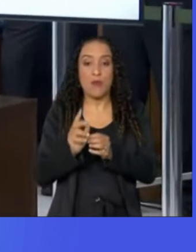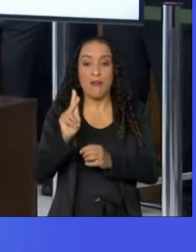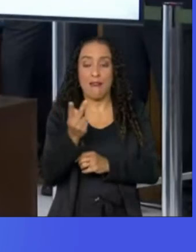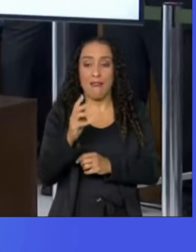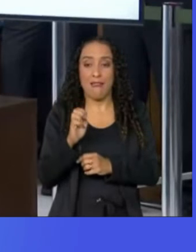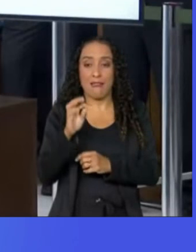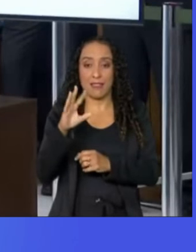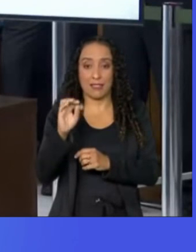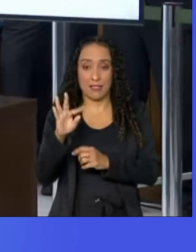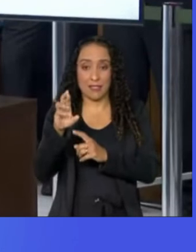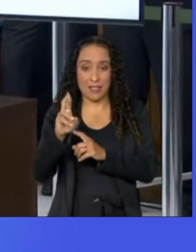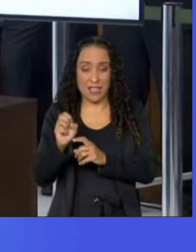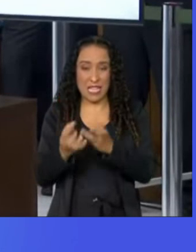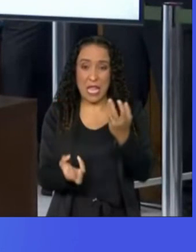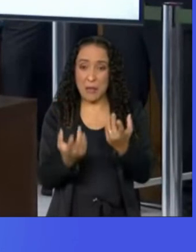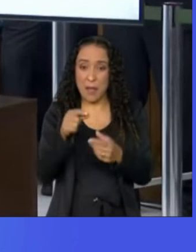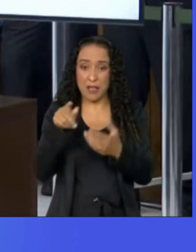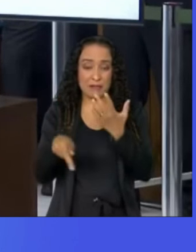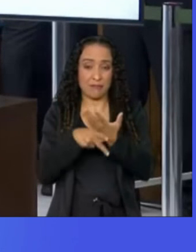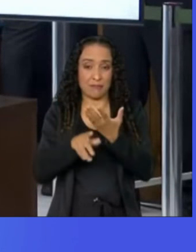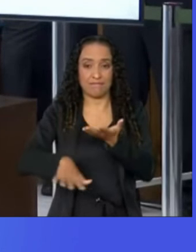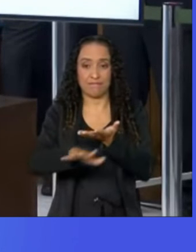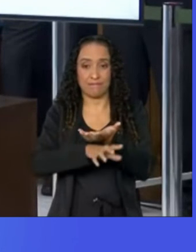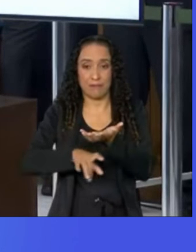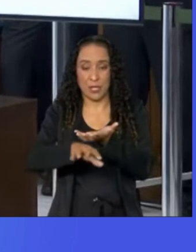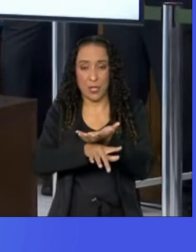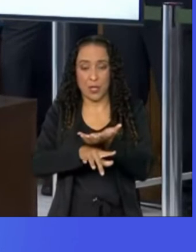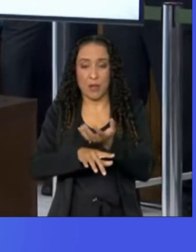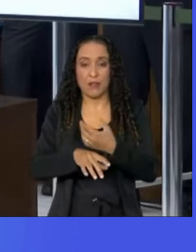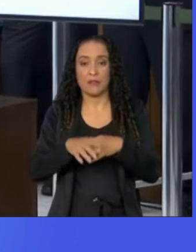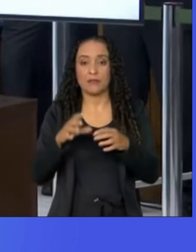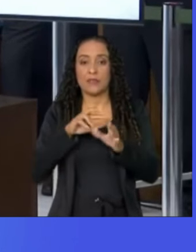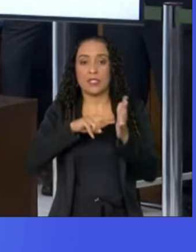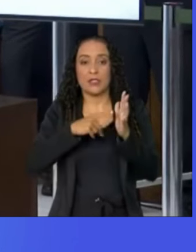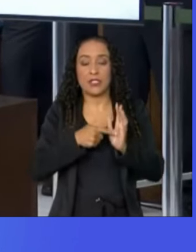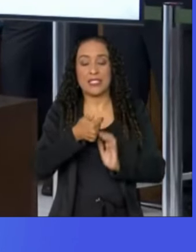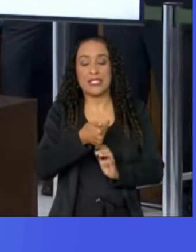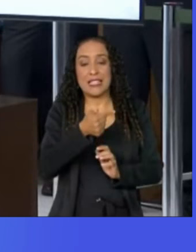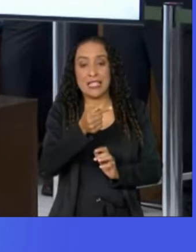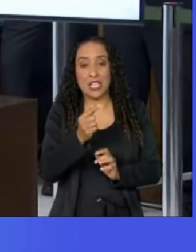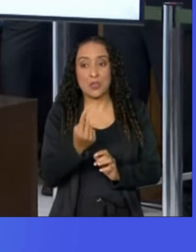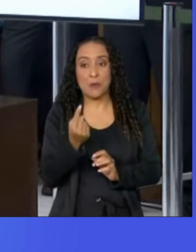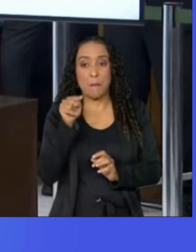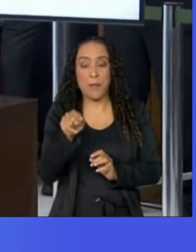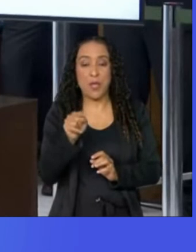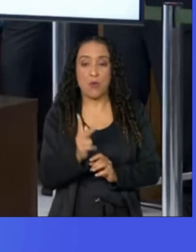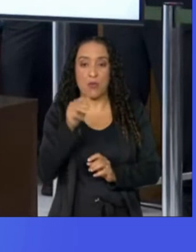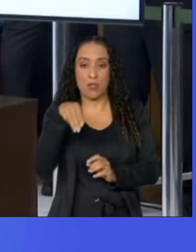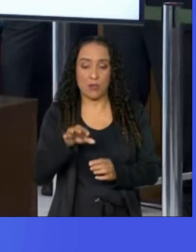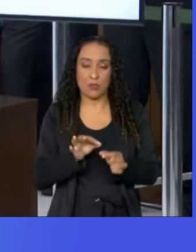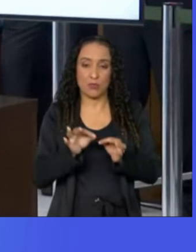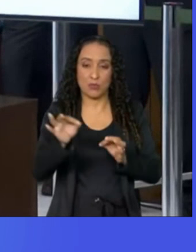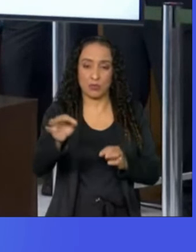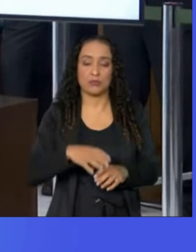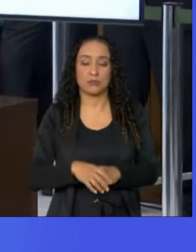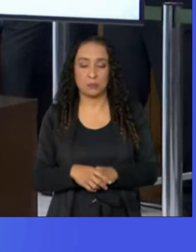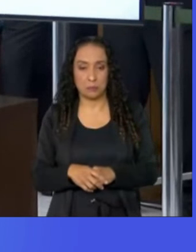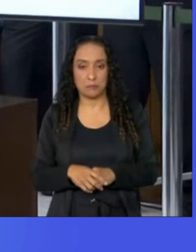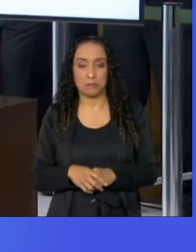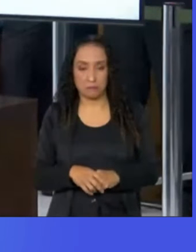hear queimados no Pantanal significa 17. km qu o Pantanal tem um pouquinho menos de